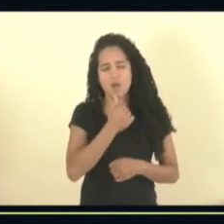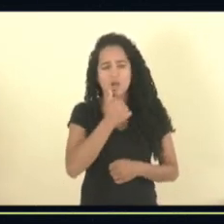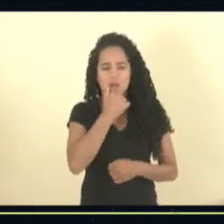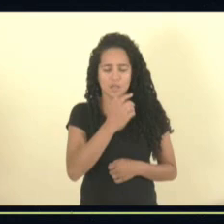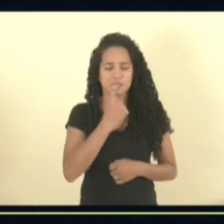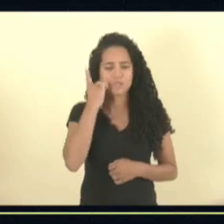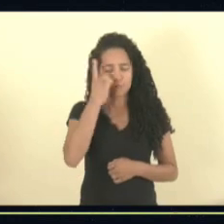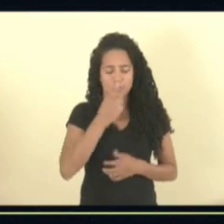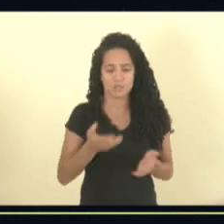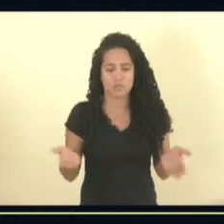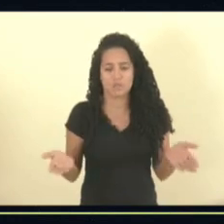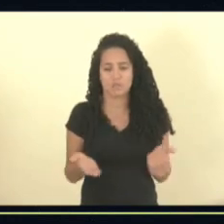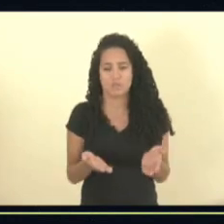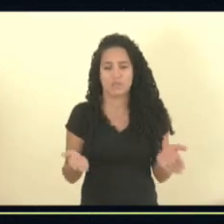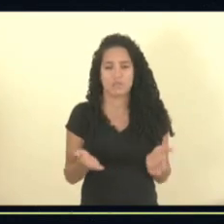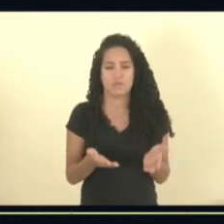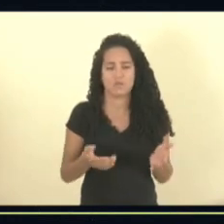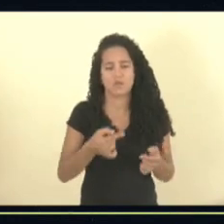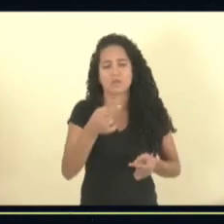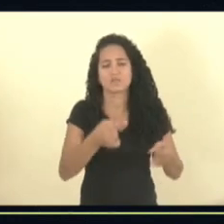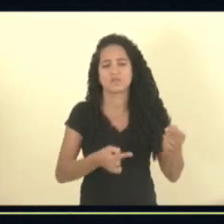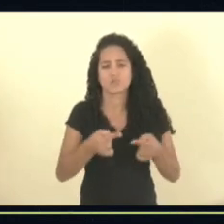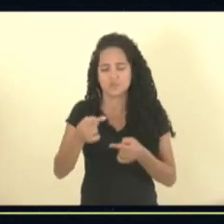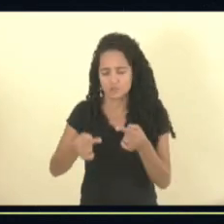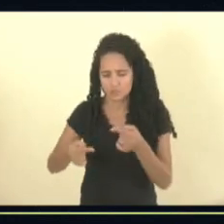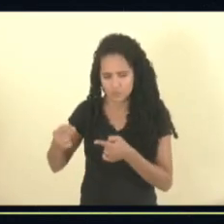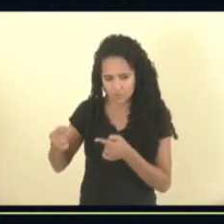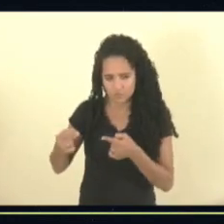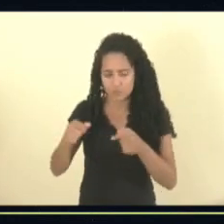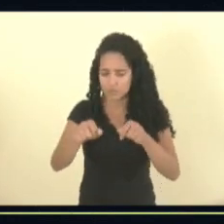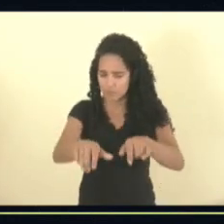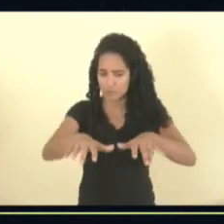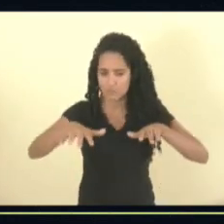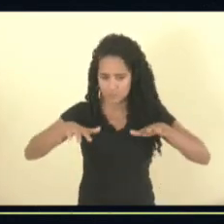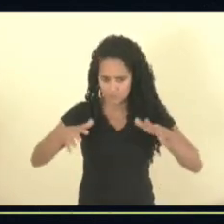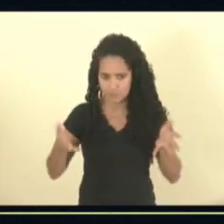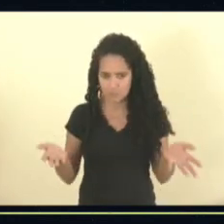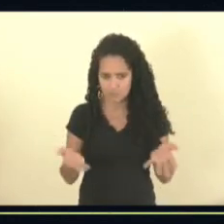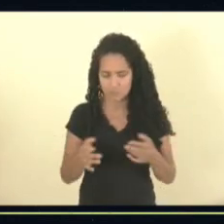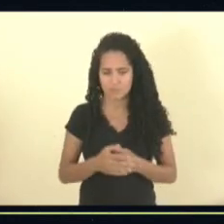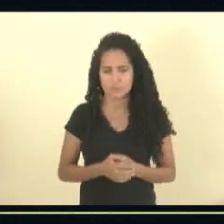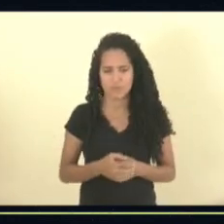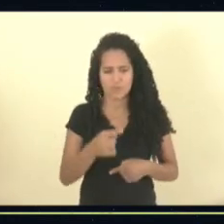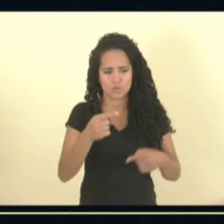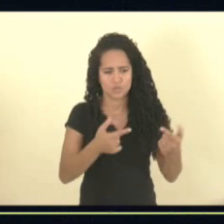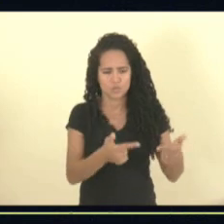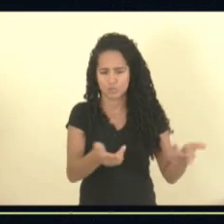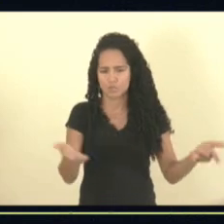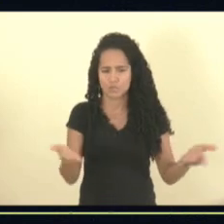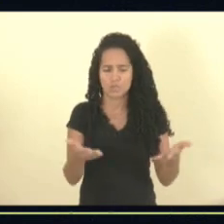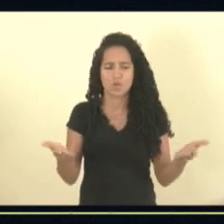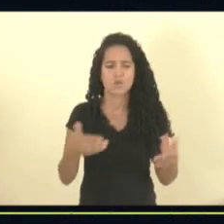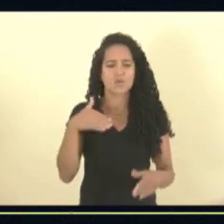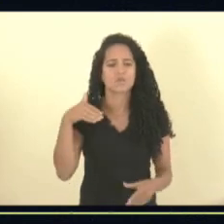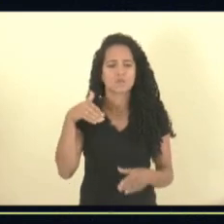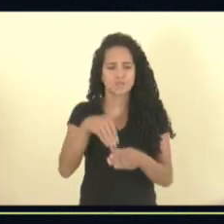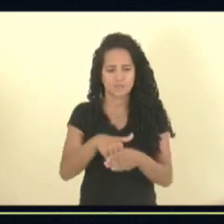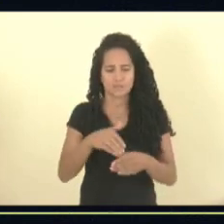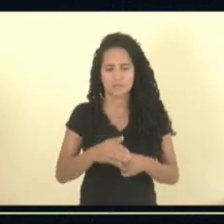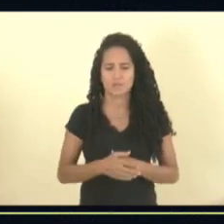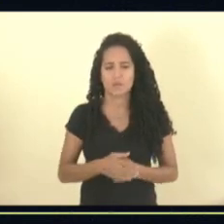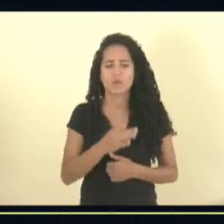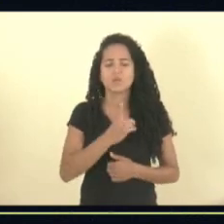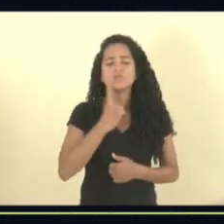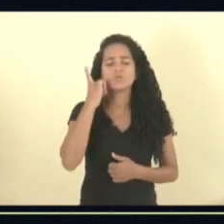colocarei nesse momento para serem discutidas no plenário. Não havendo quem queira discutir, em votação.